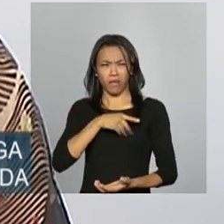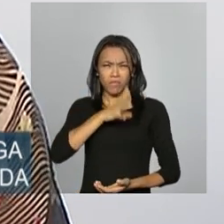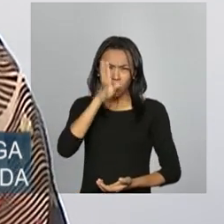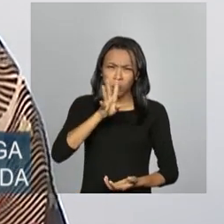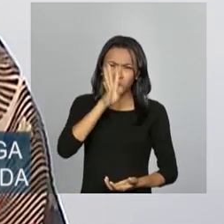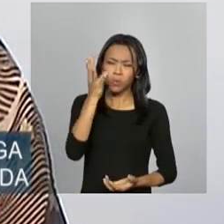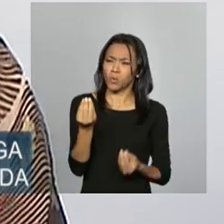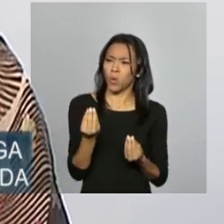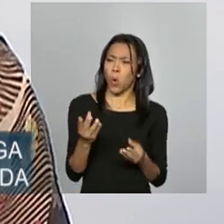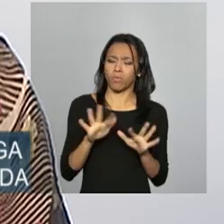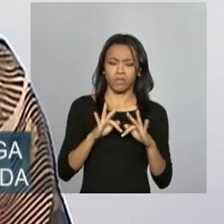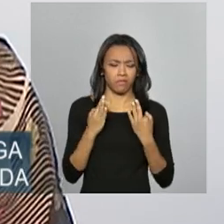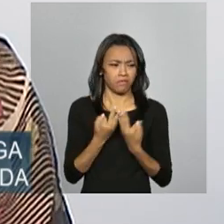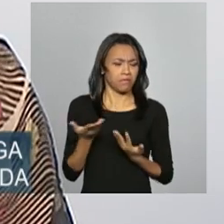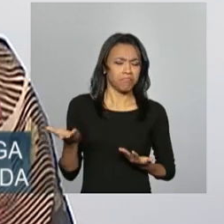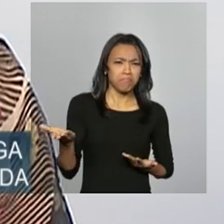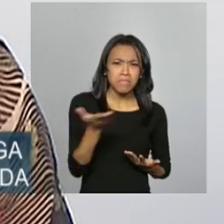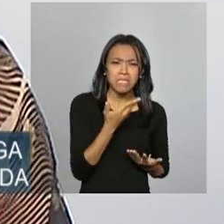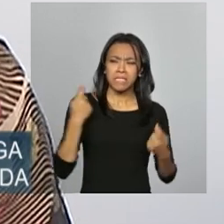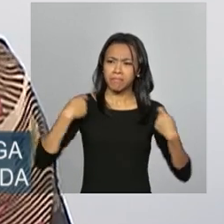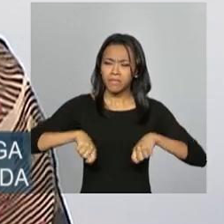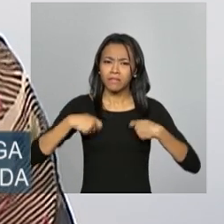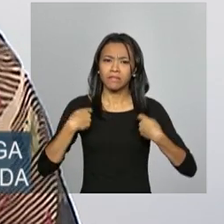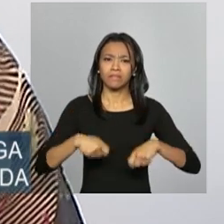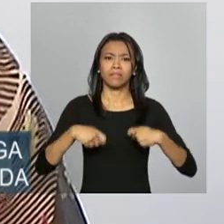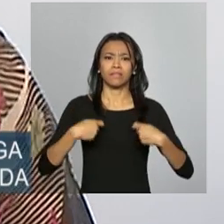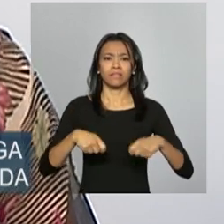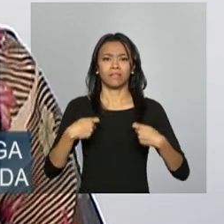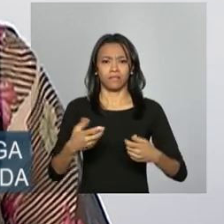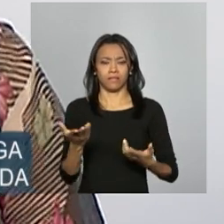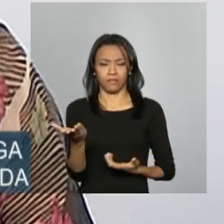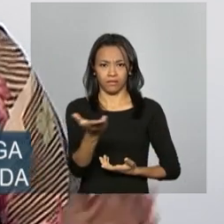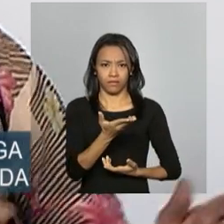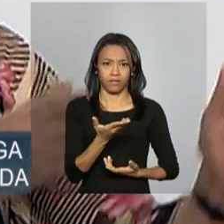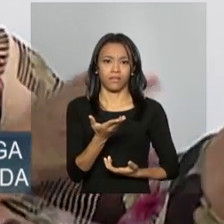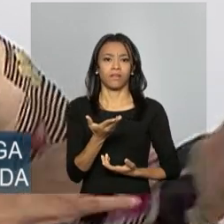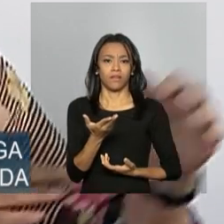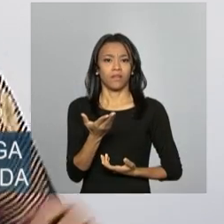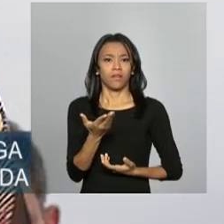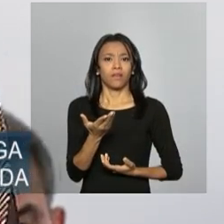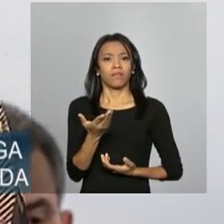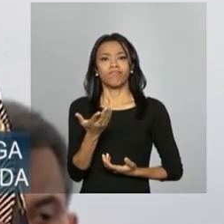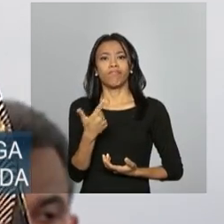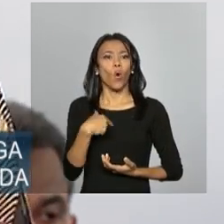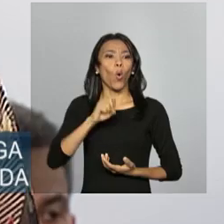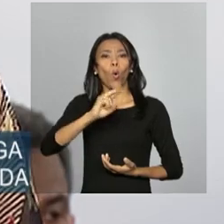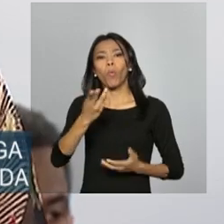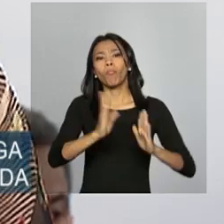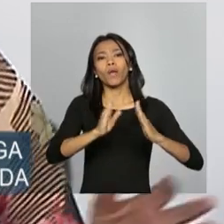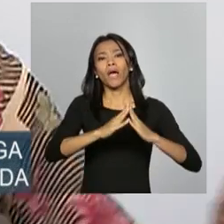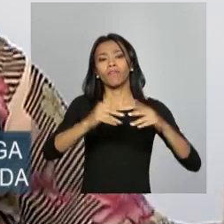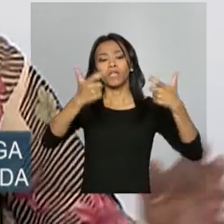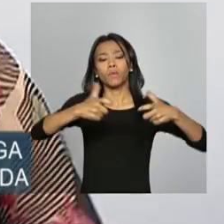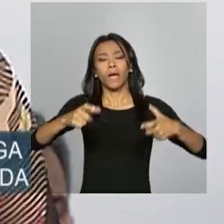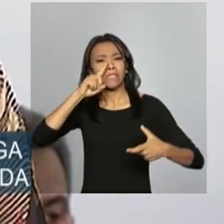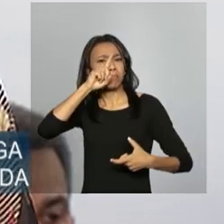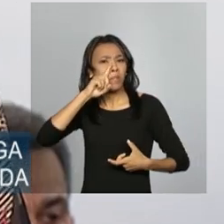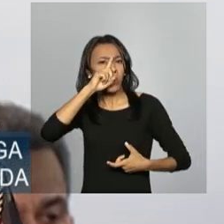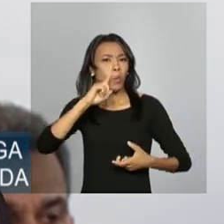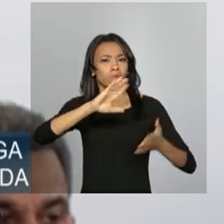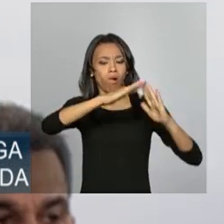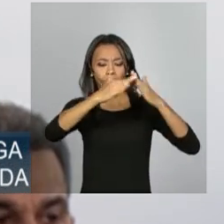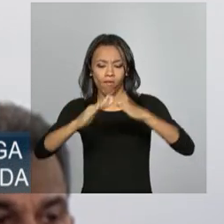que as famílias que mais precisassem tivessem ou de morar em área de risco, ou de